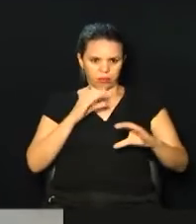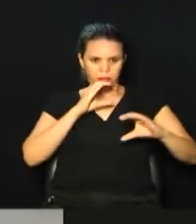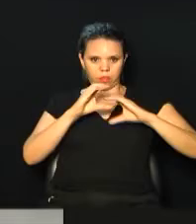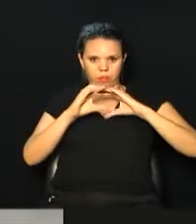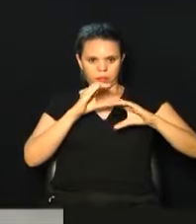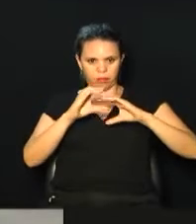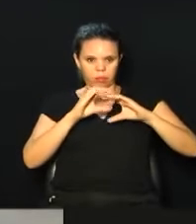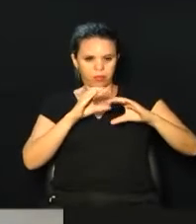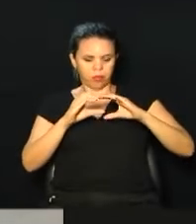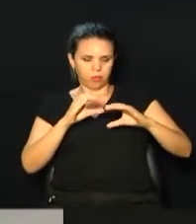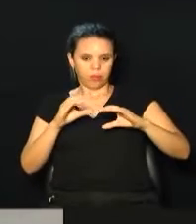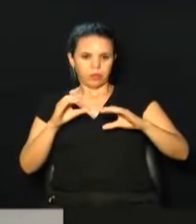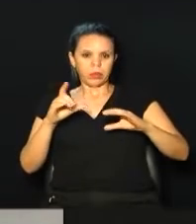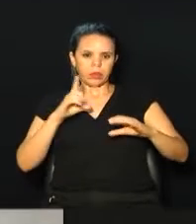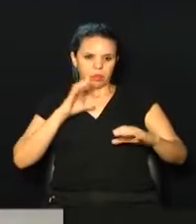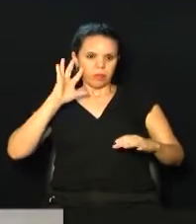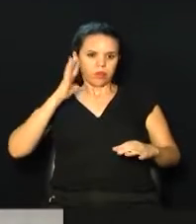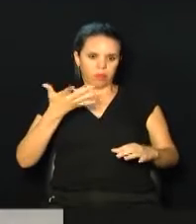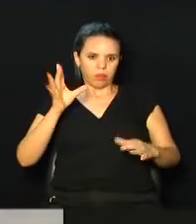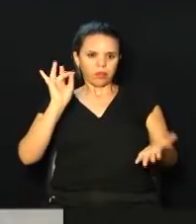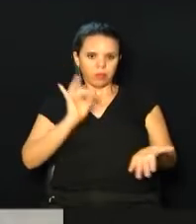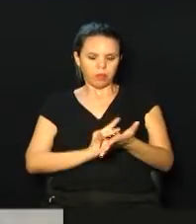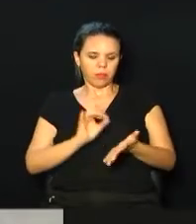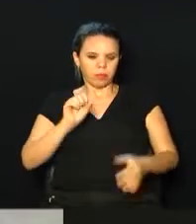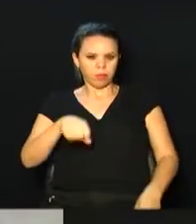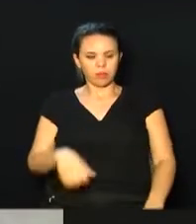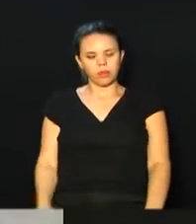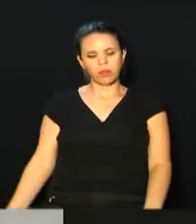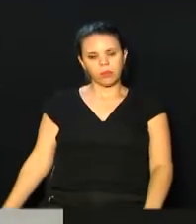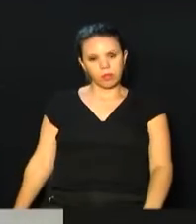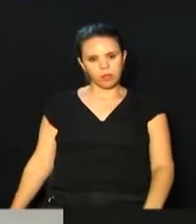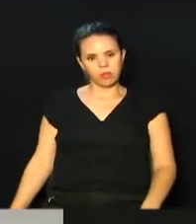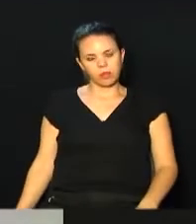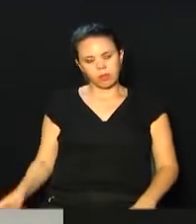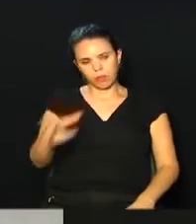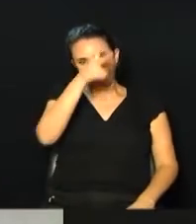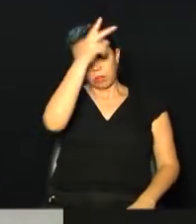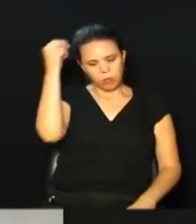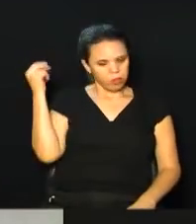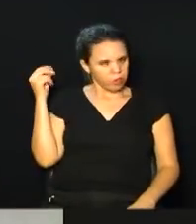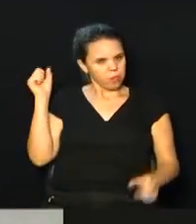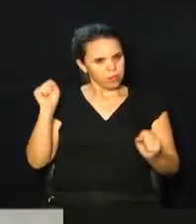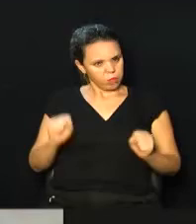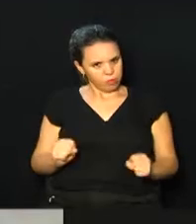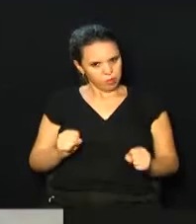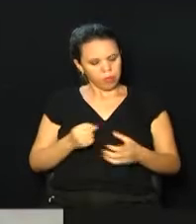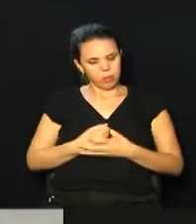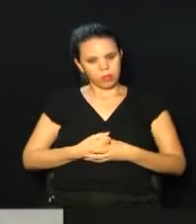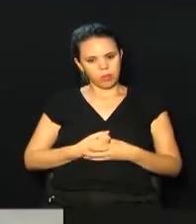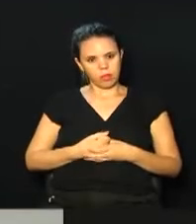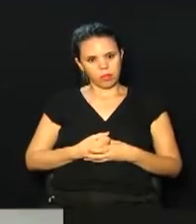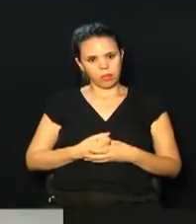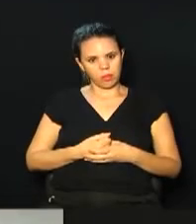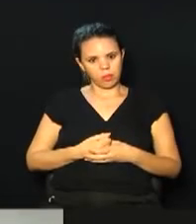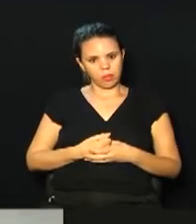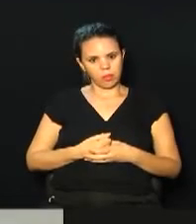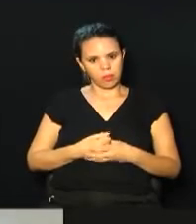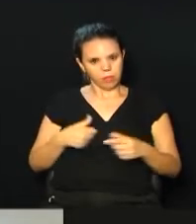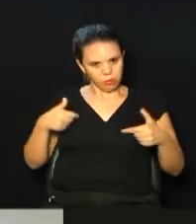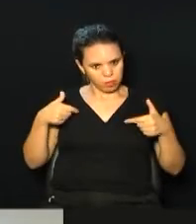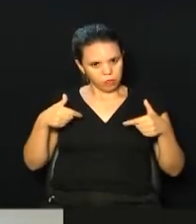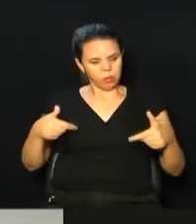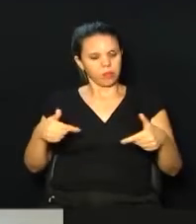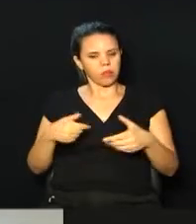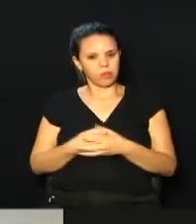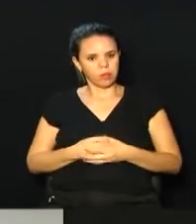são caminhos que são eficientes. E a prefeitura pode, então, atuar,